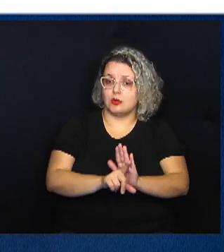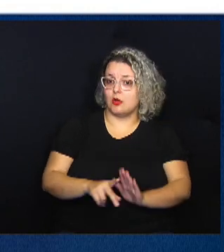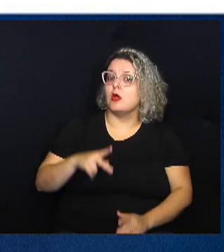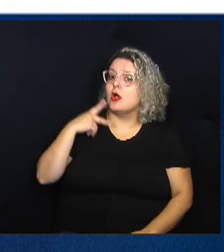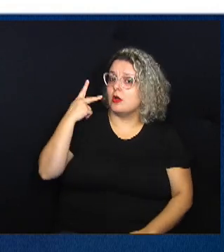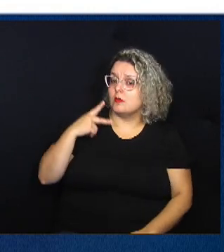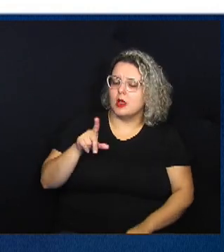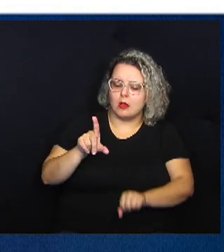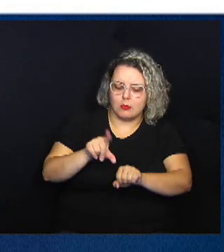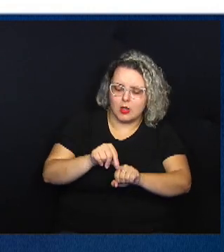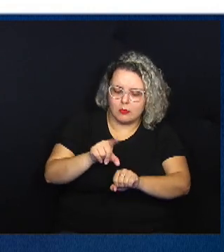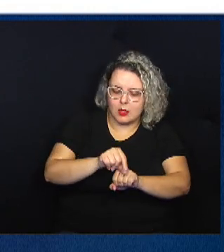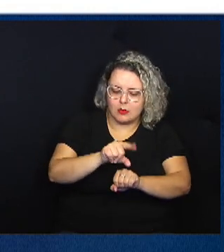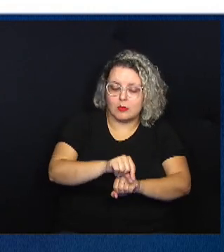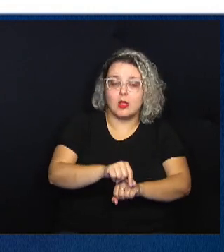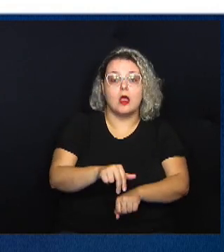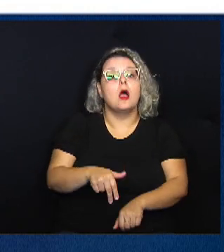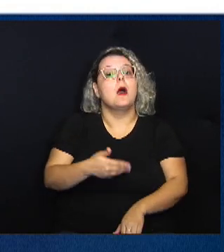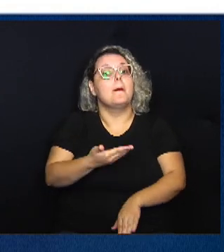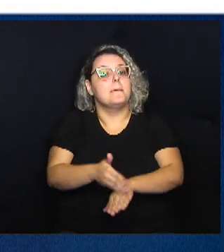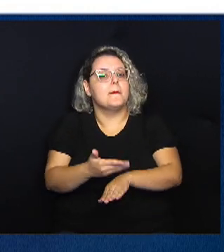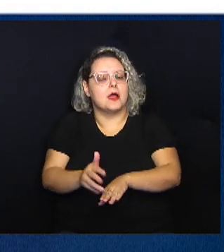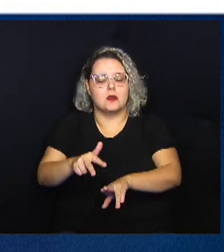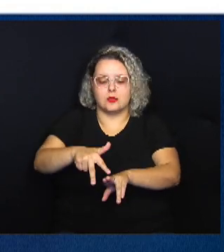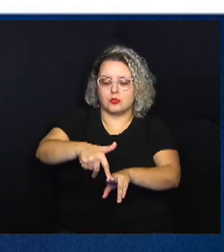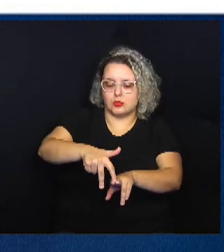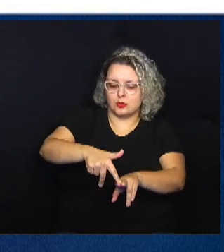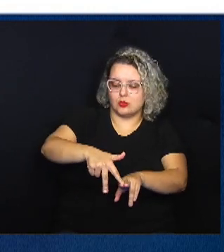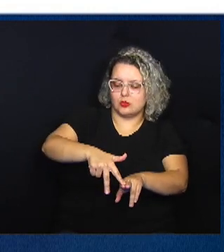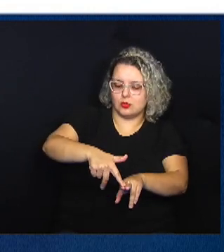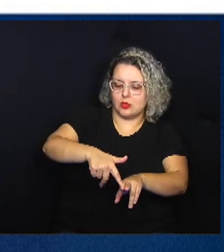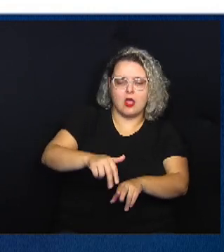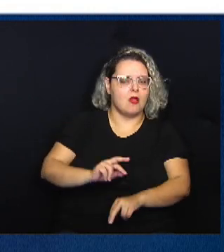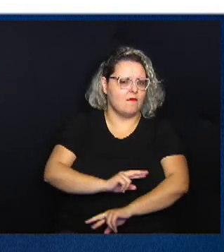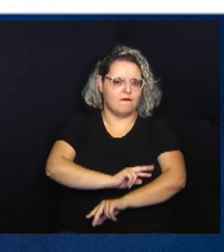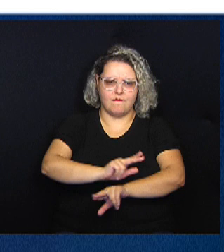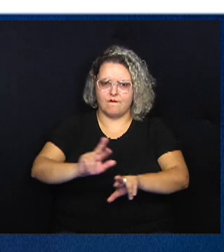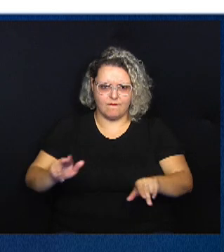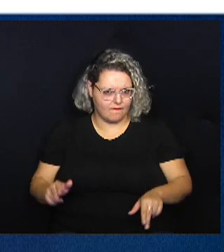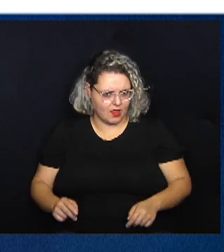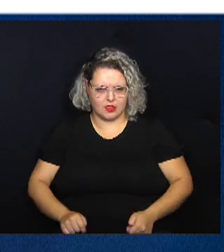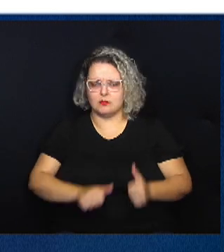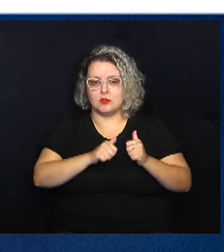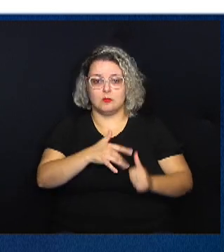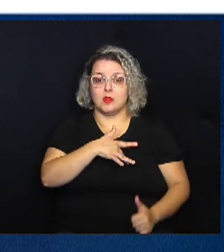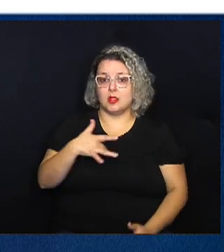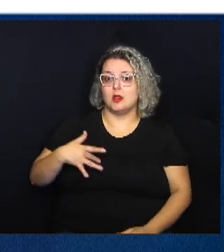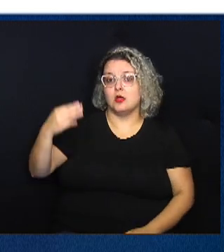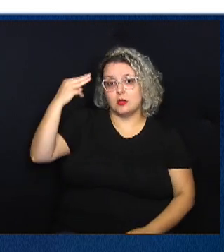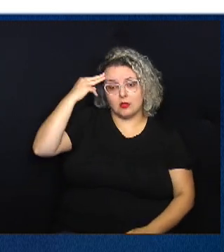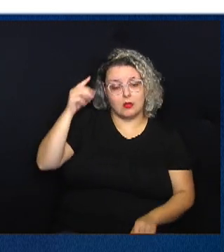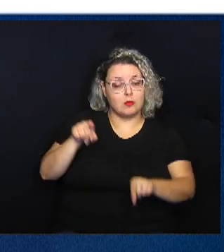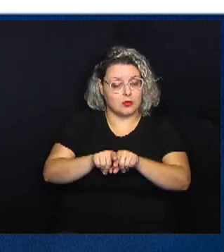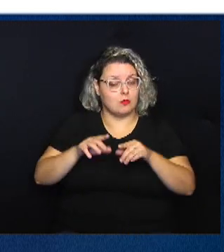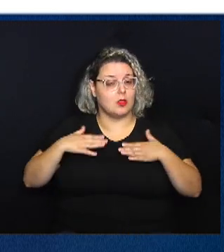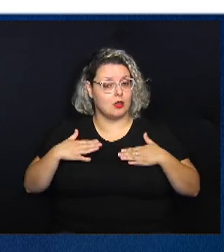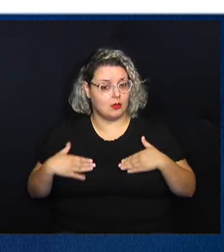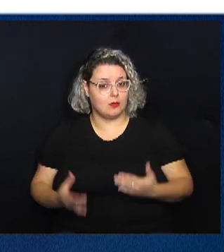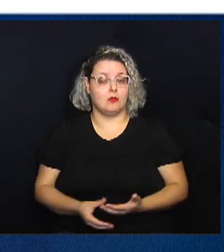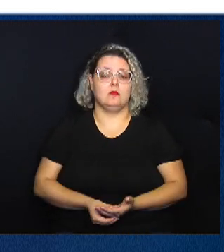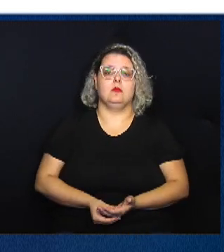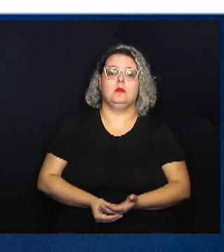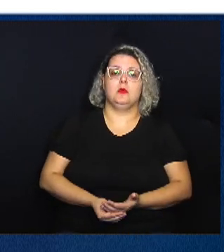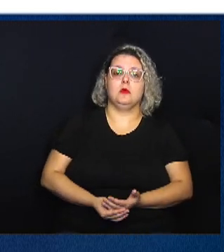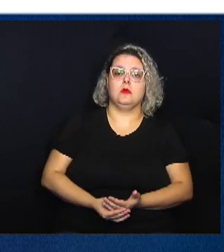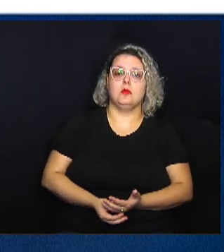argumenta que a prática do skate traz vários benefícios tanto para a saúde mental quanto física como aumento